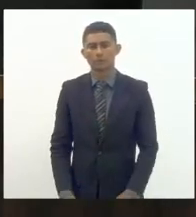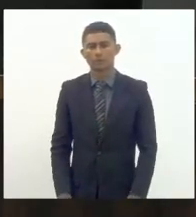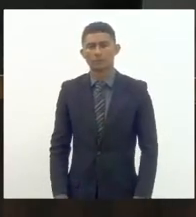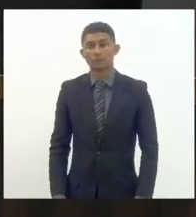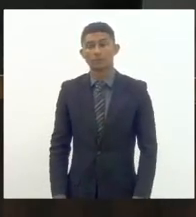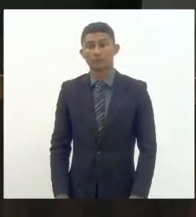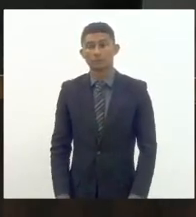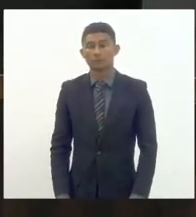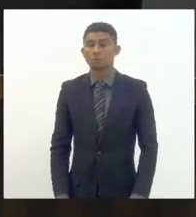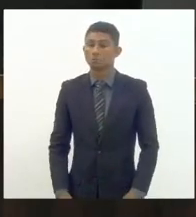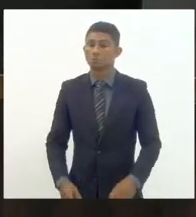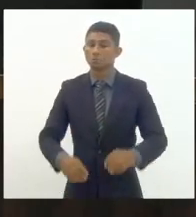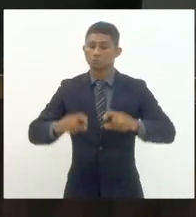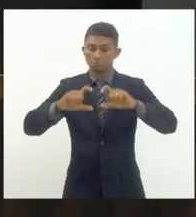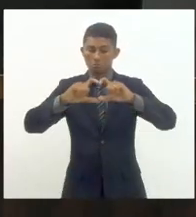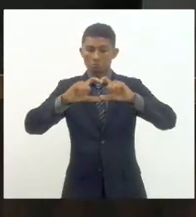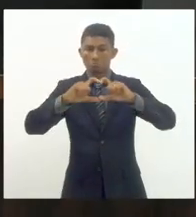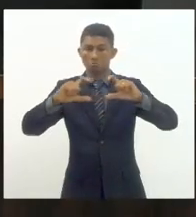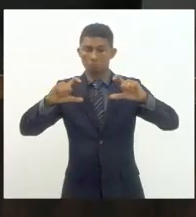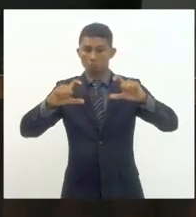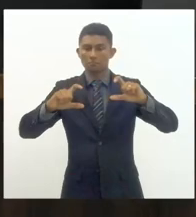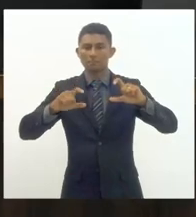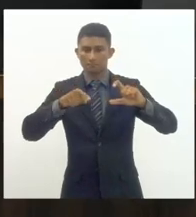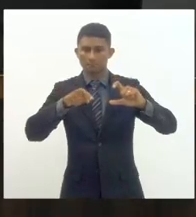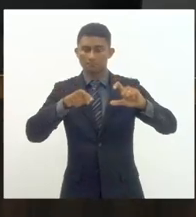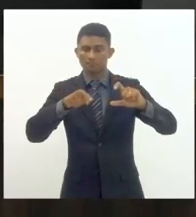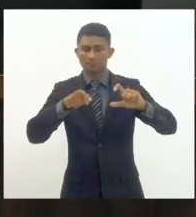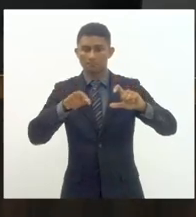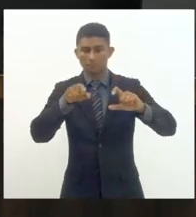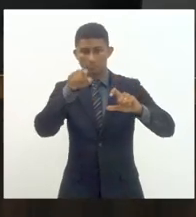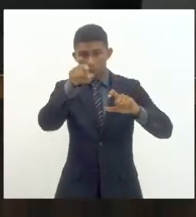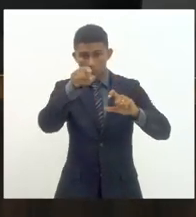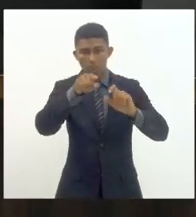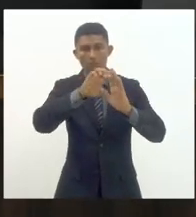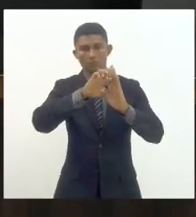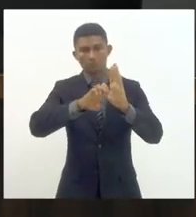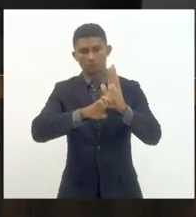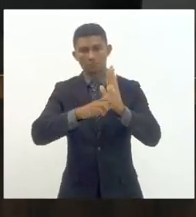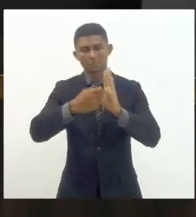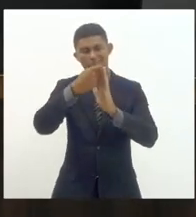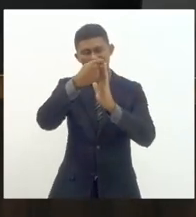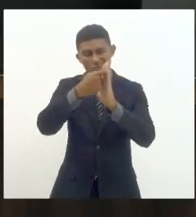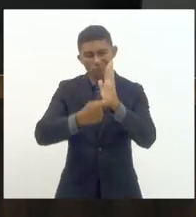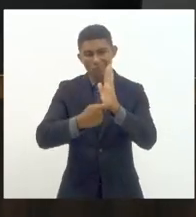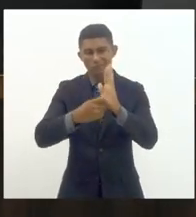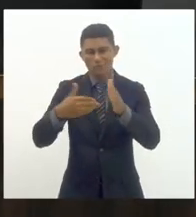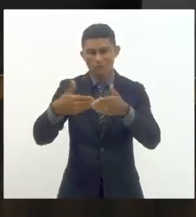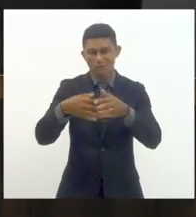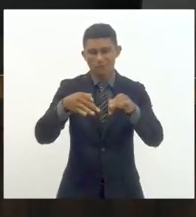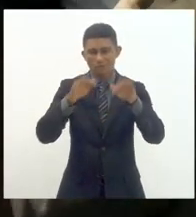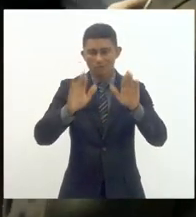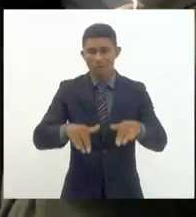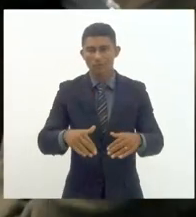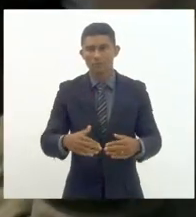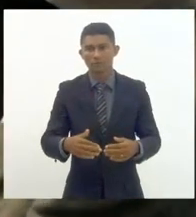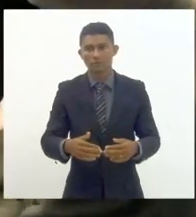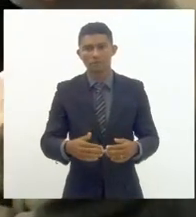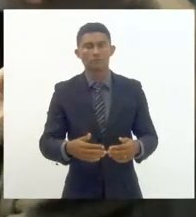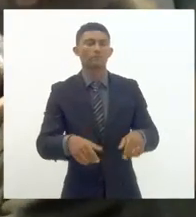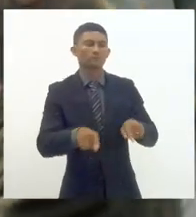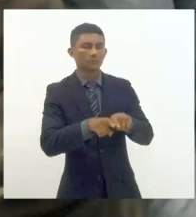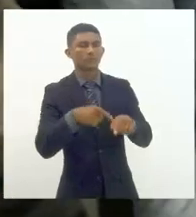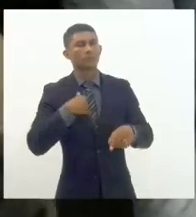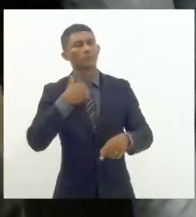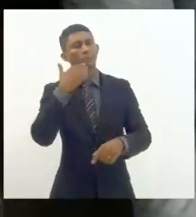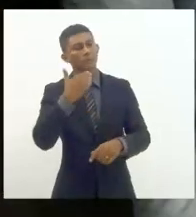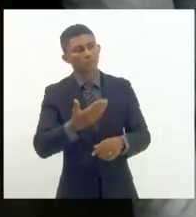acordar com um parágrafo já existente, se Vossa Excelência pudesse dar com emenda com forma final de redação. Vou pedindo, concluindo por substitutivo,